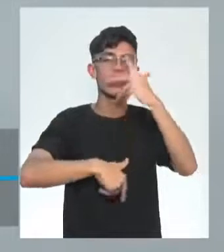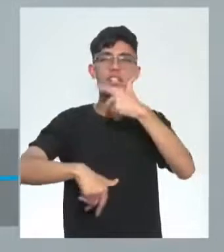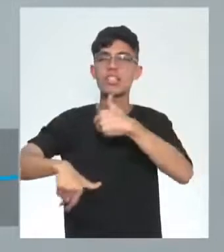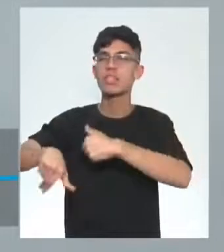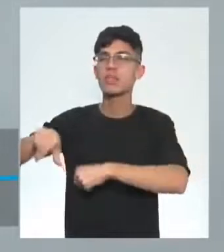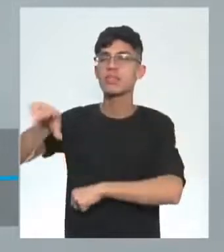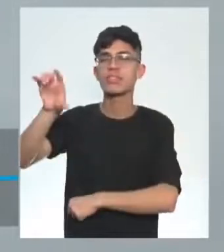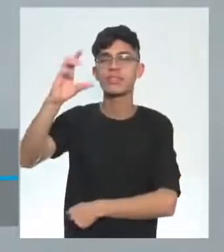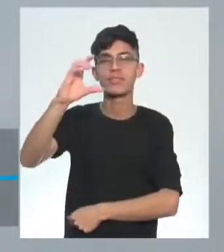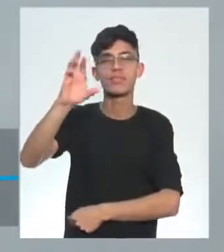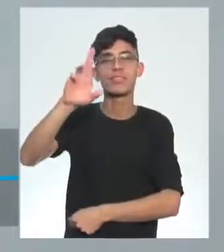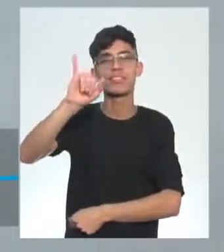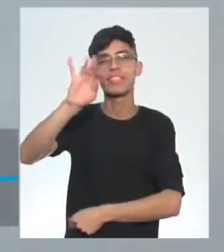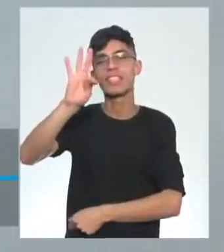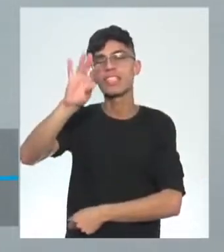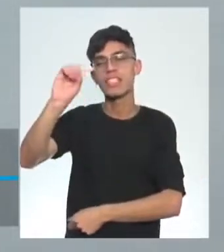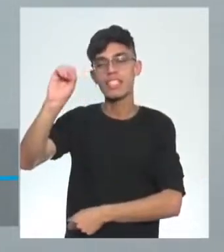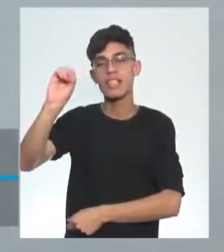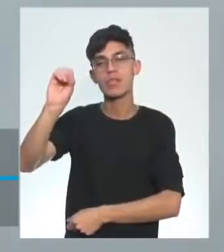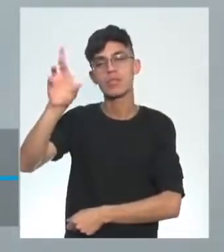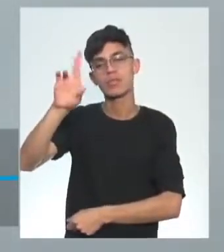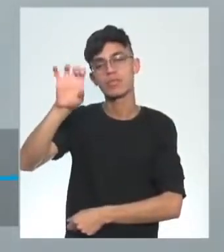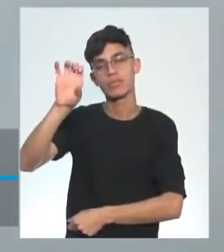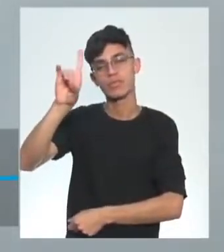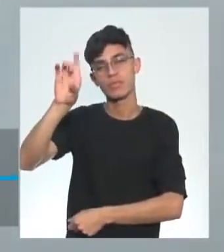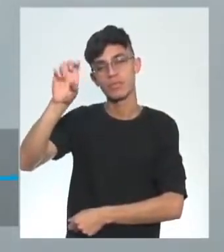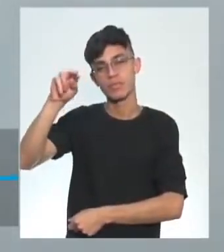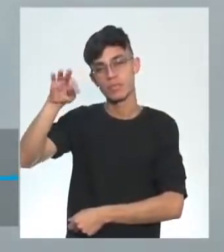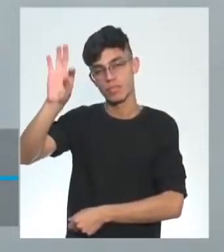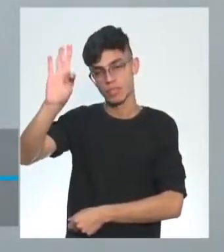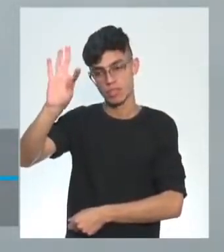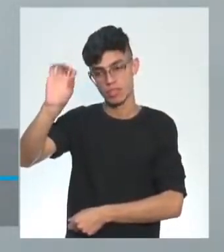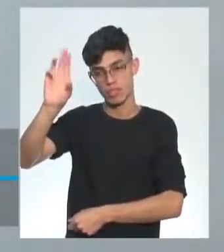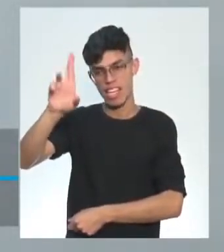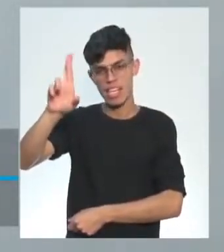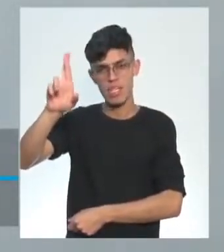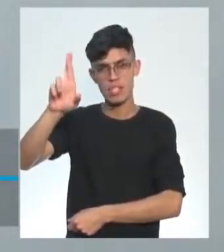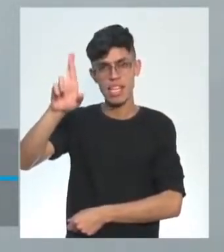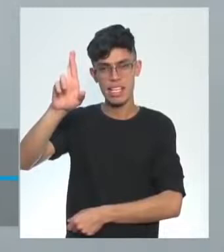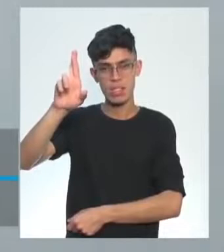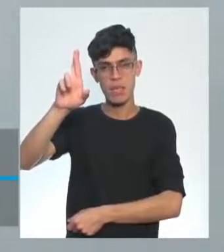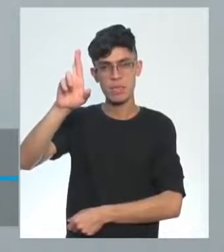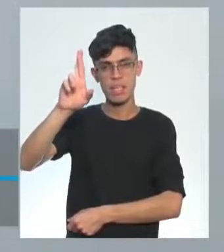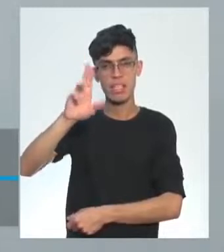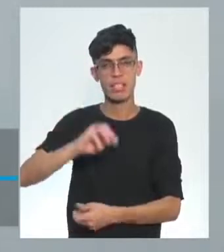de Açúcar, Cristo Redentor aparece várias vezes aqui,